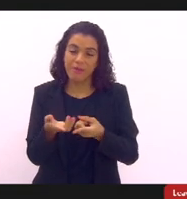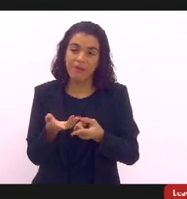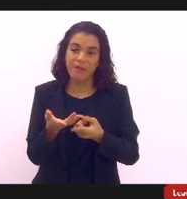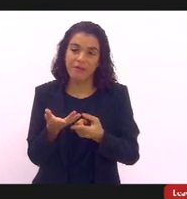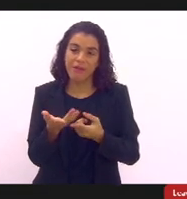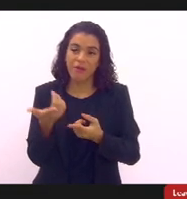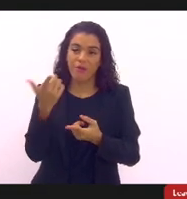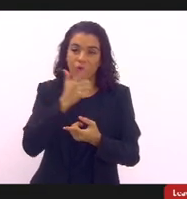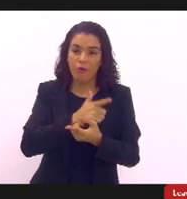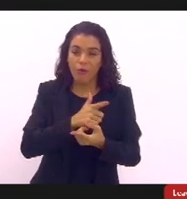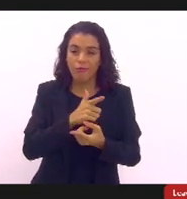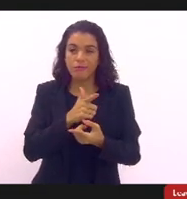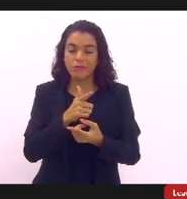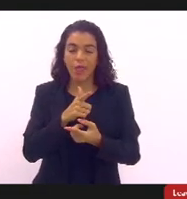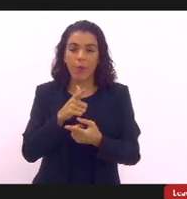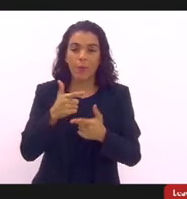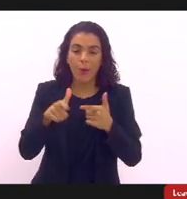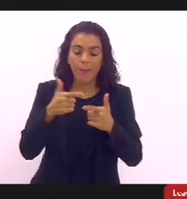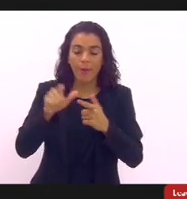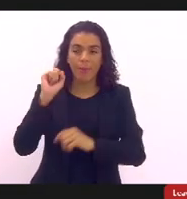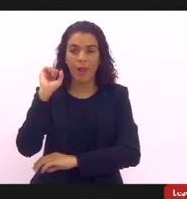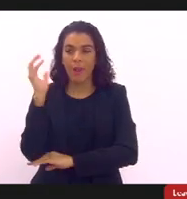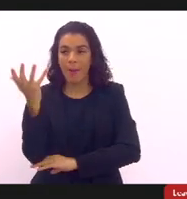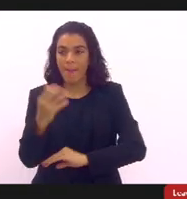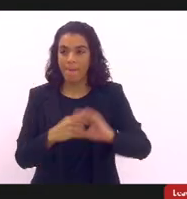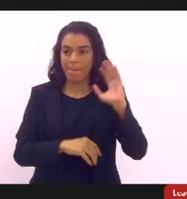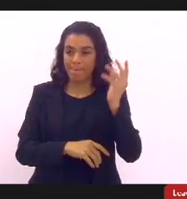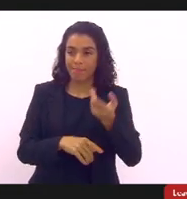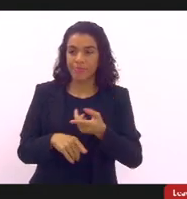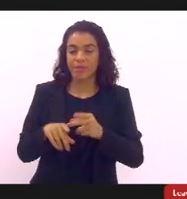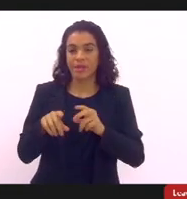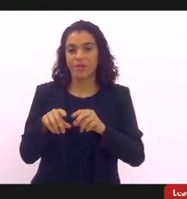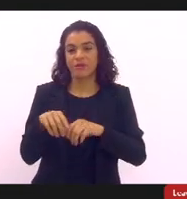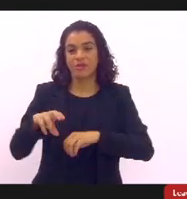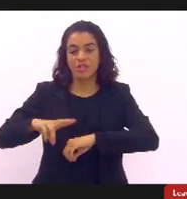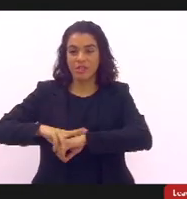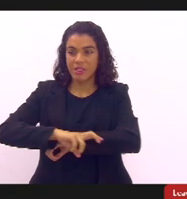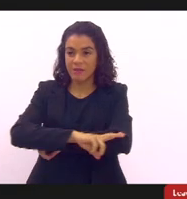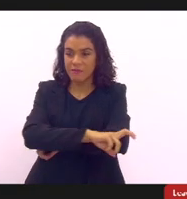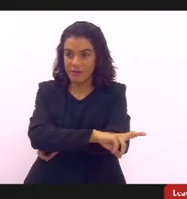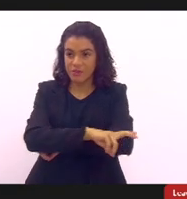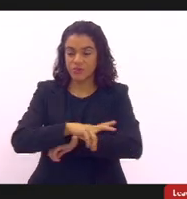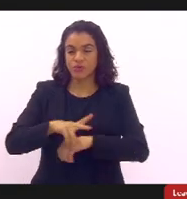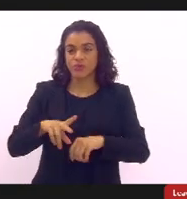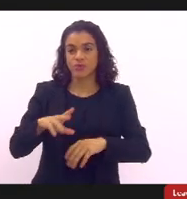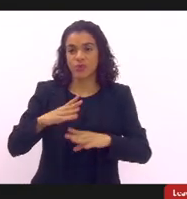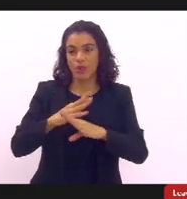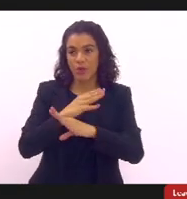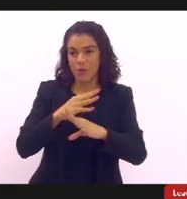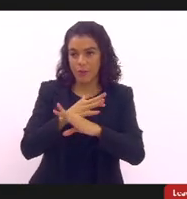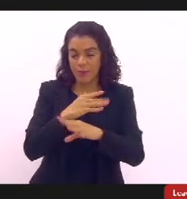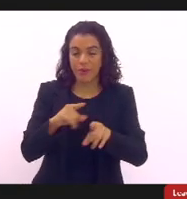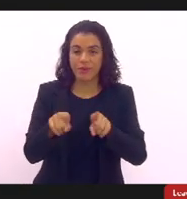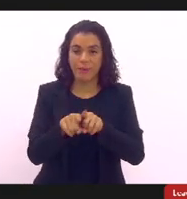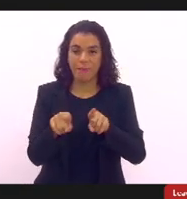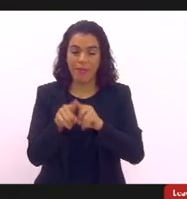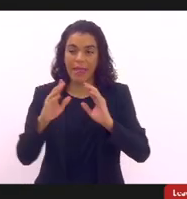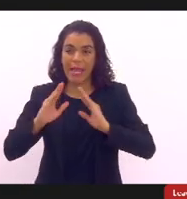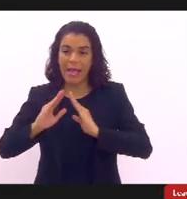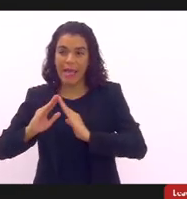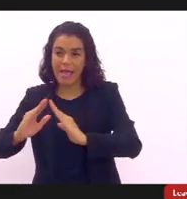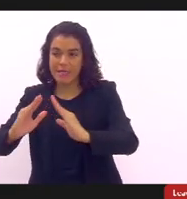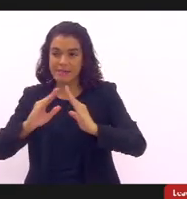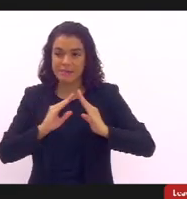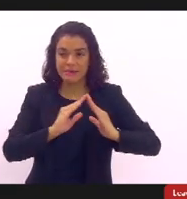de um problema ambiental, né, de infraestrutura urbana, né, de infraestrutura de domicílios, tudo isso